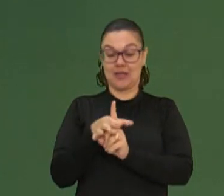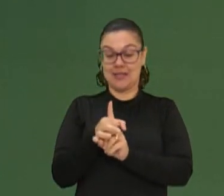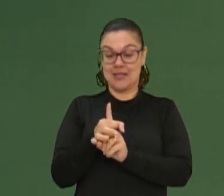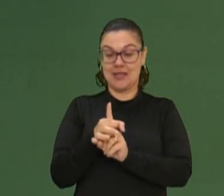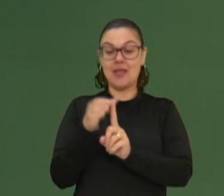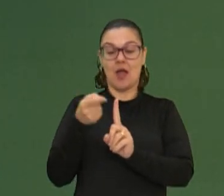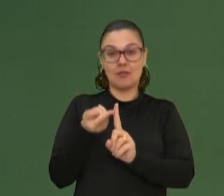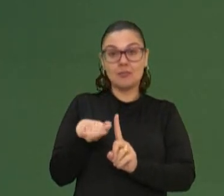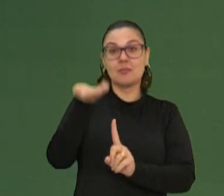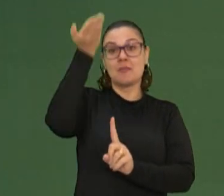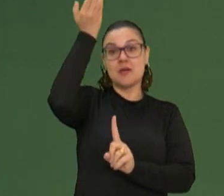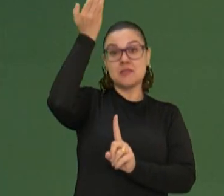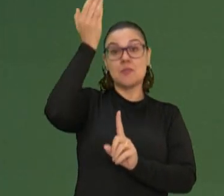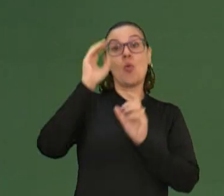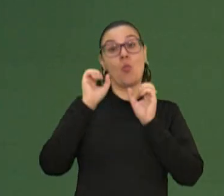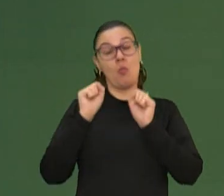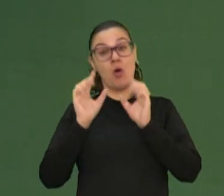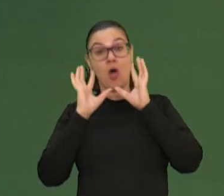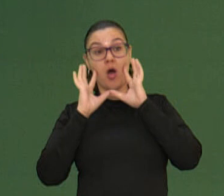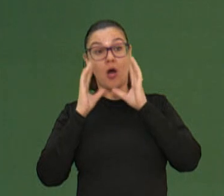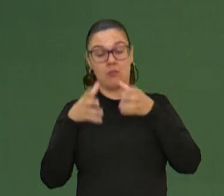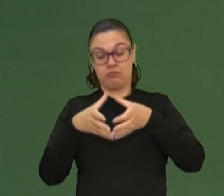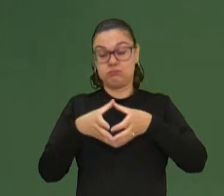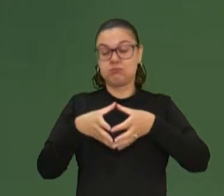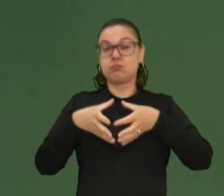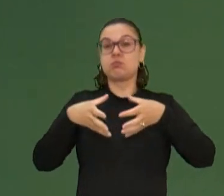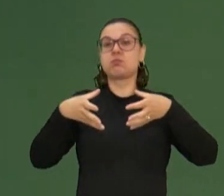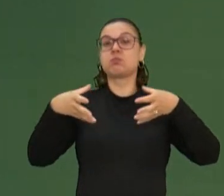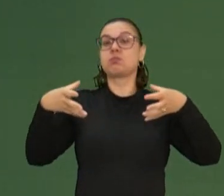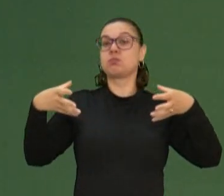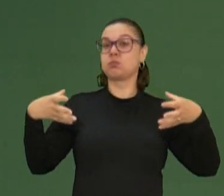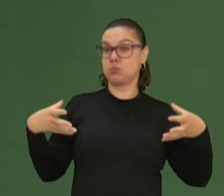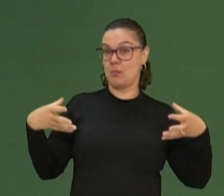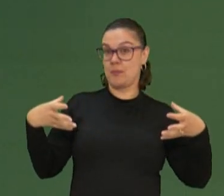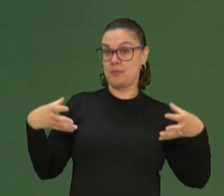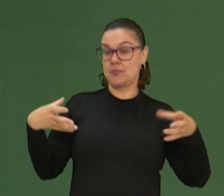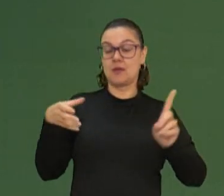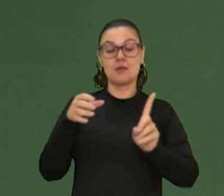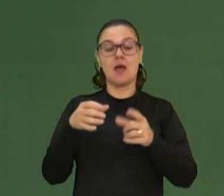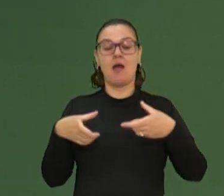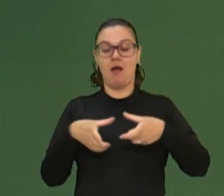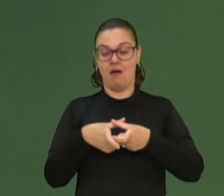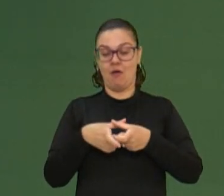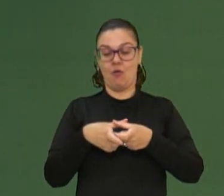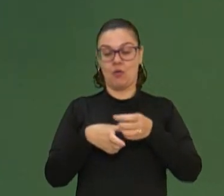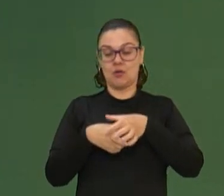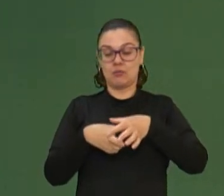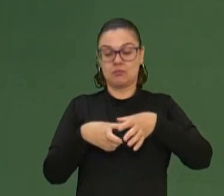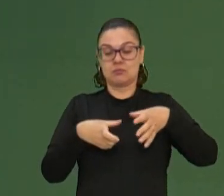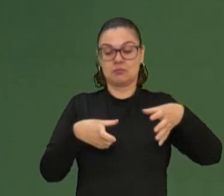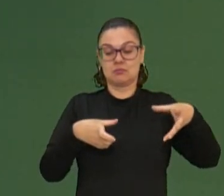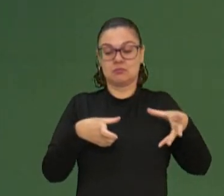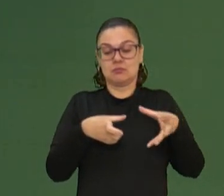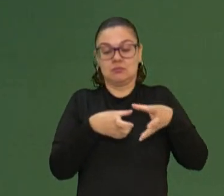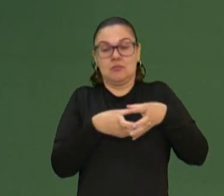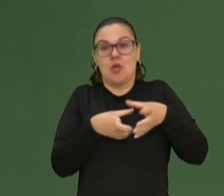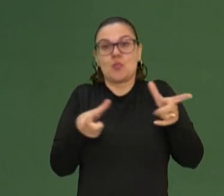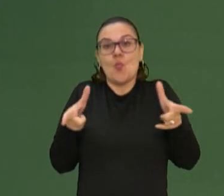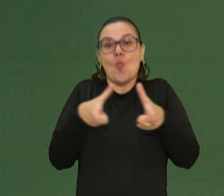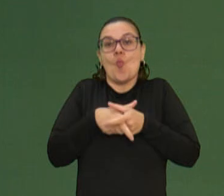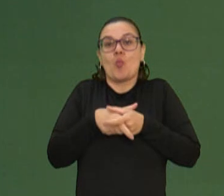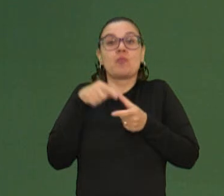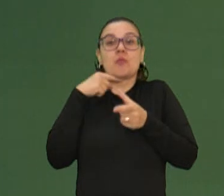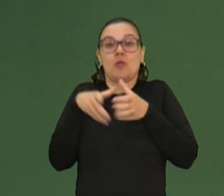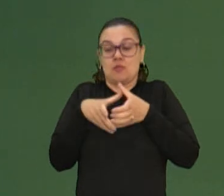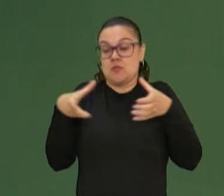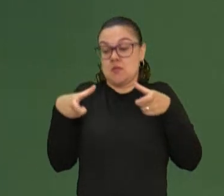partir da ponta. O que pode acontecer é que a árvore, para tentar ter um crescimento secundário, ela ficou estrangulada onde tinha a corda, porque ela não conseguiu